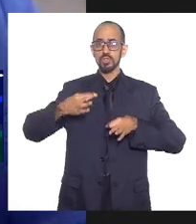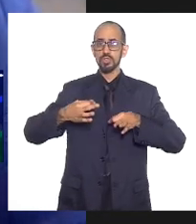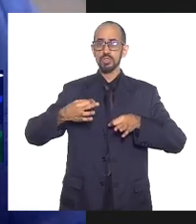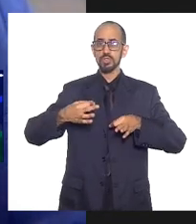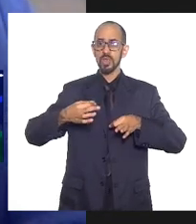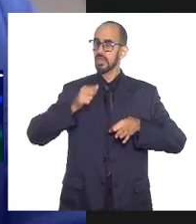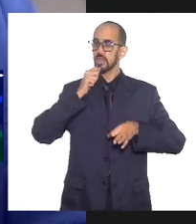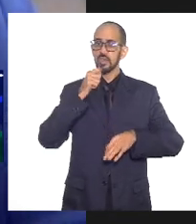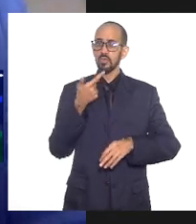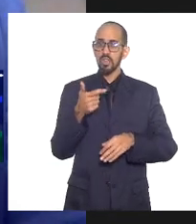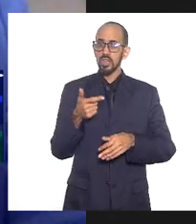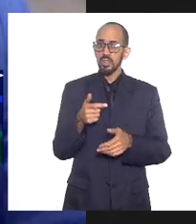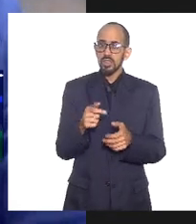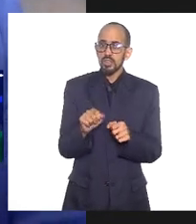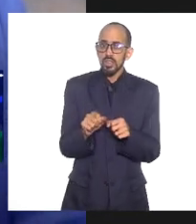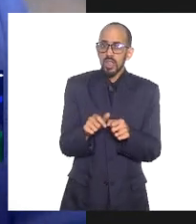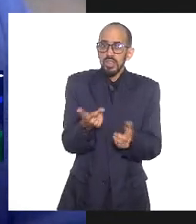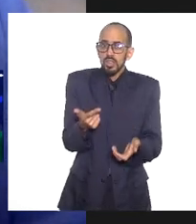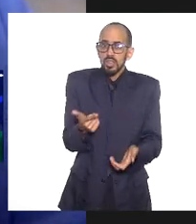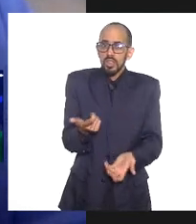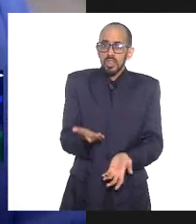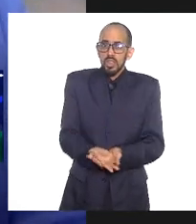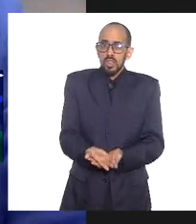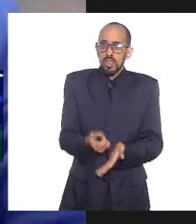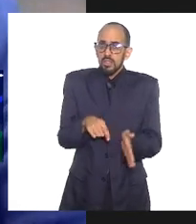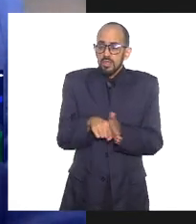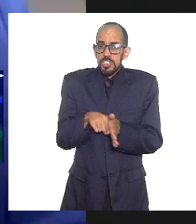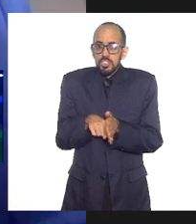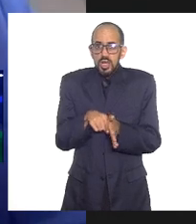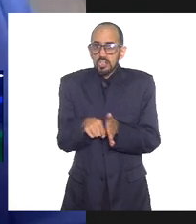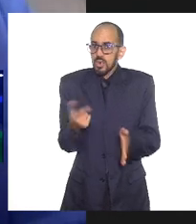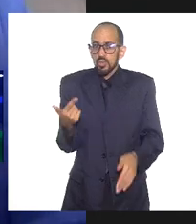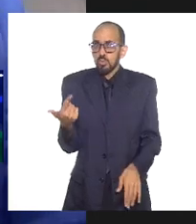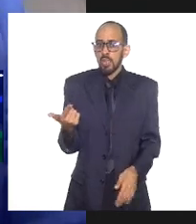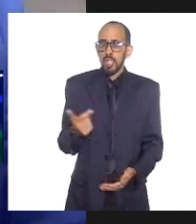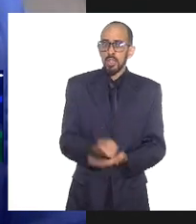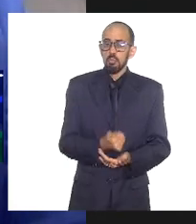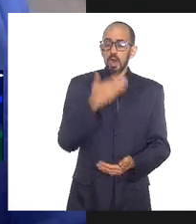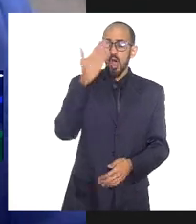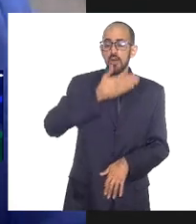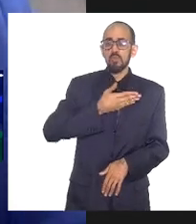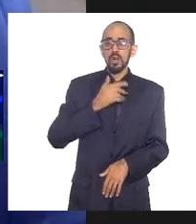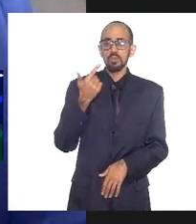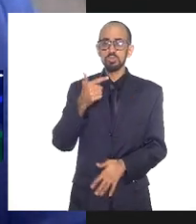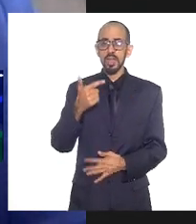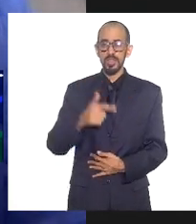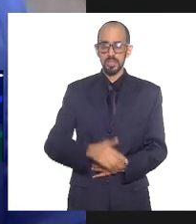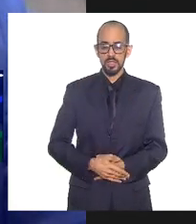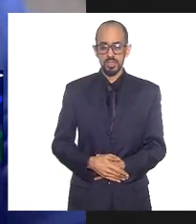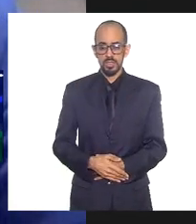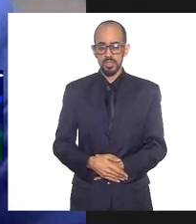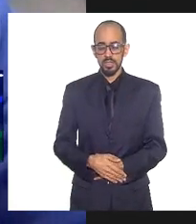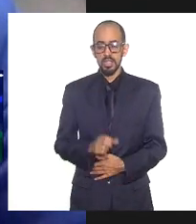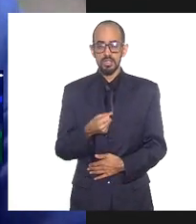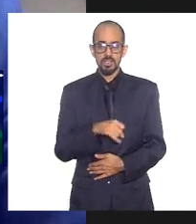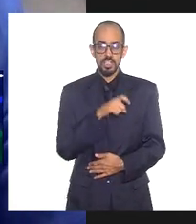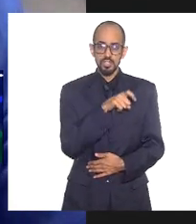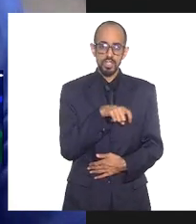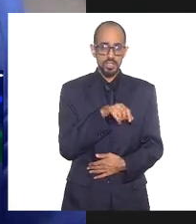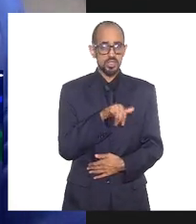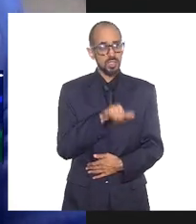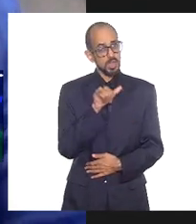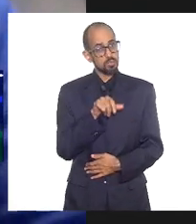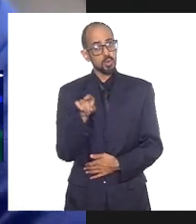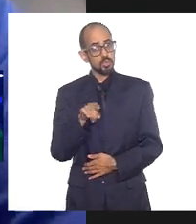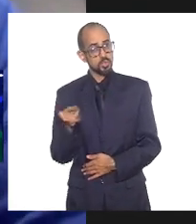O julgamento não foi a partir de investigações que provasse se X, Y ou Z era